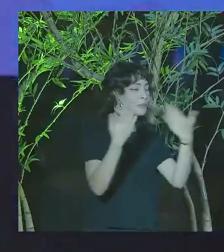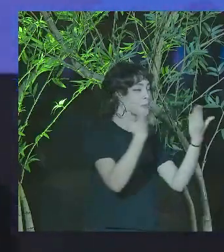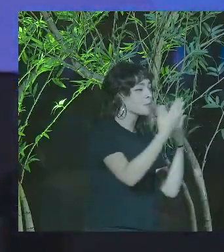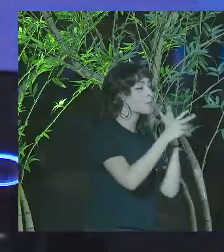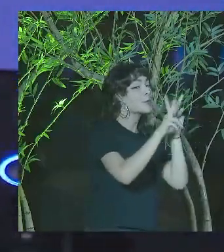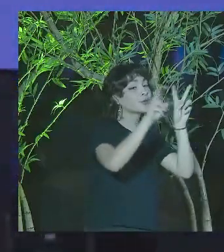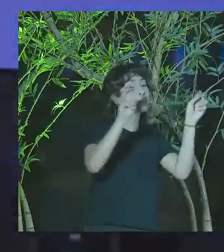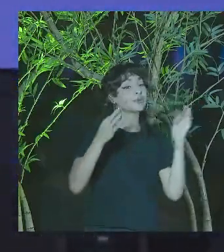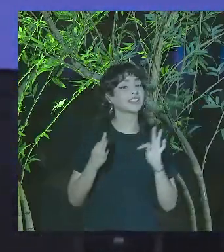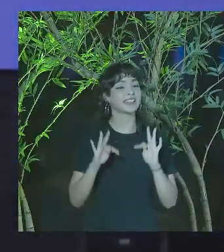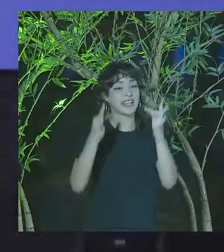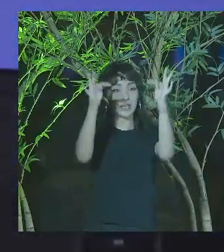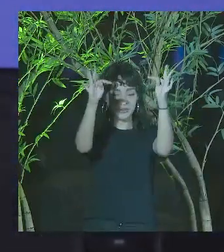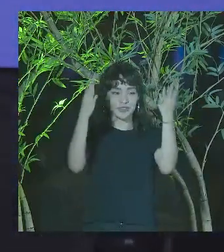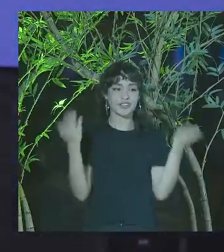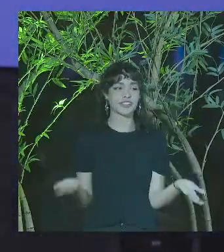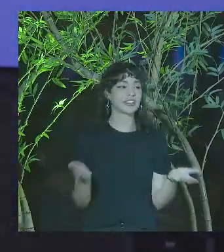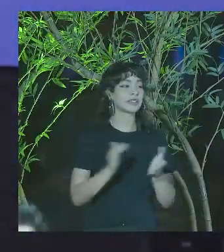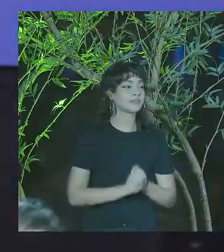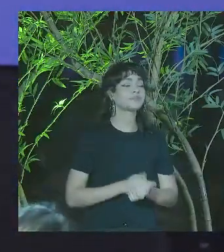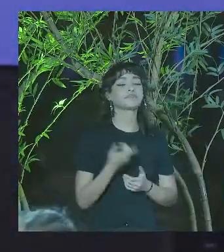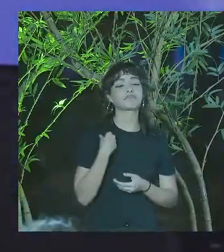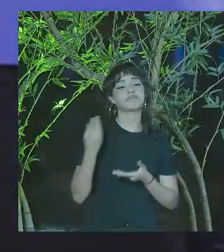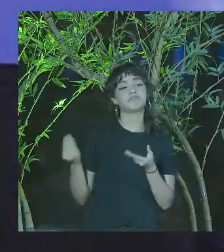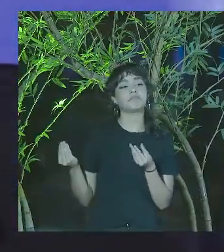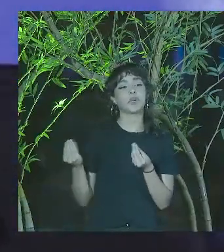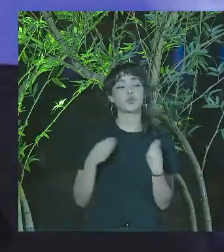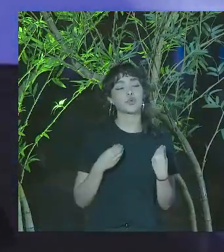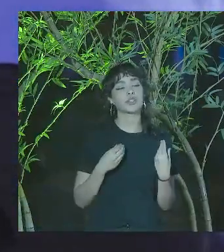sobre tecnologia. Eu até trouxe